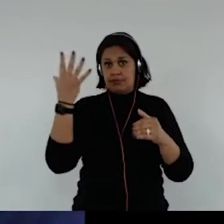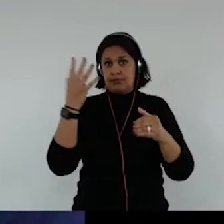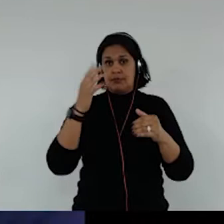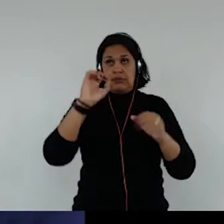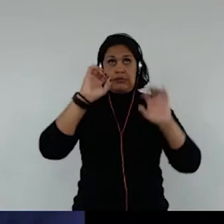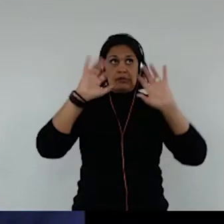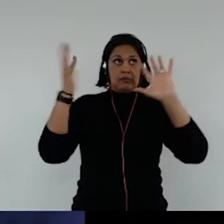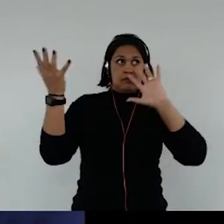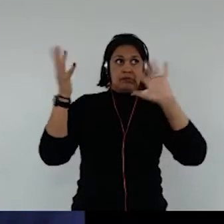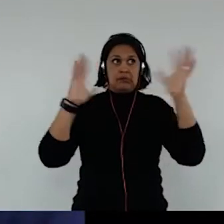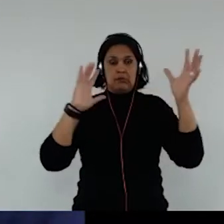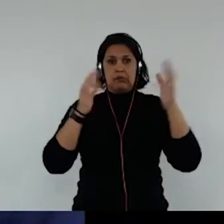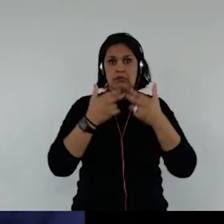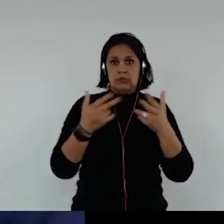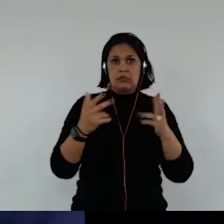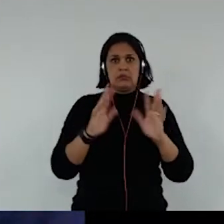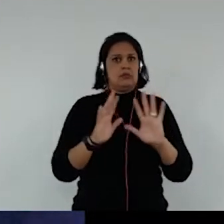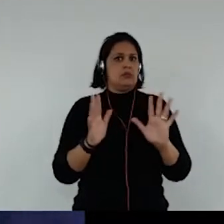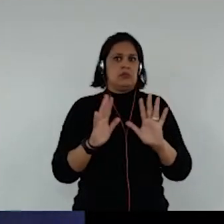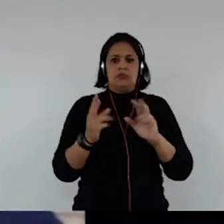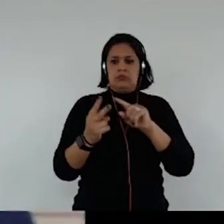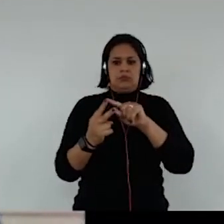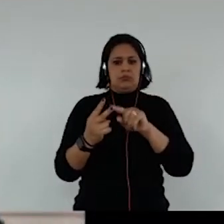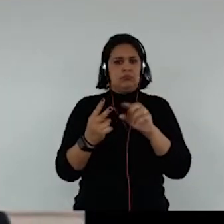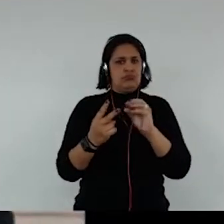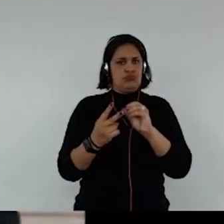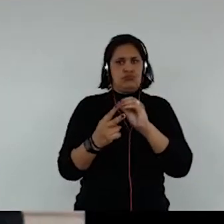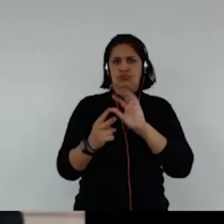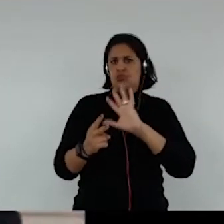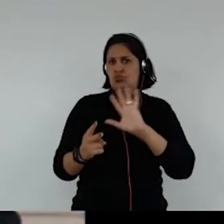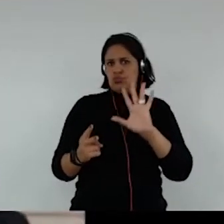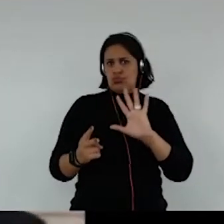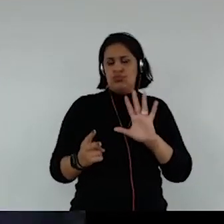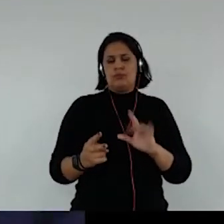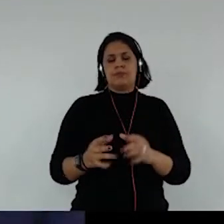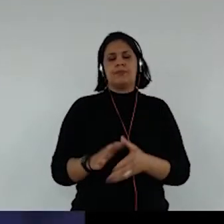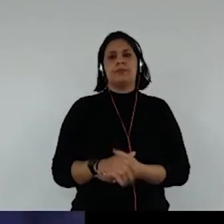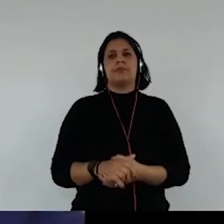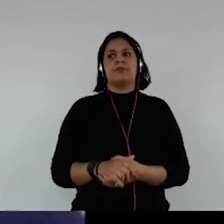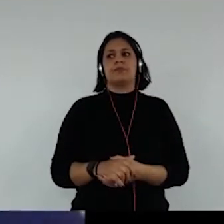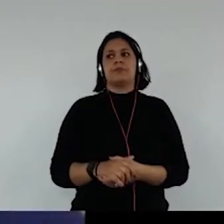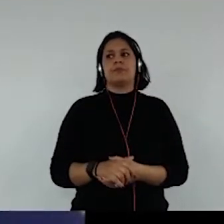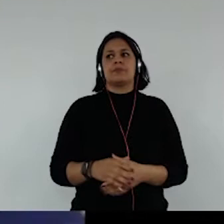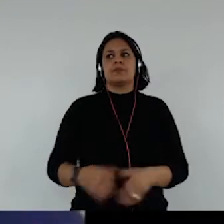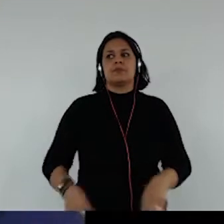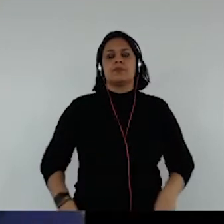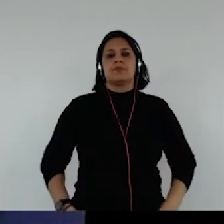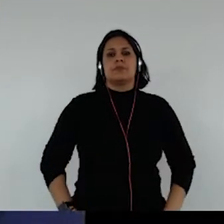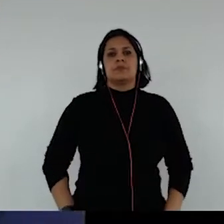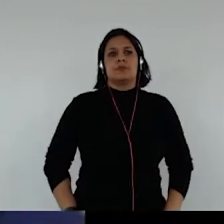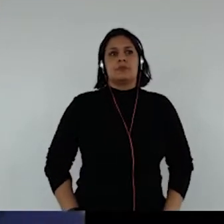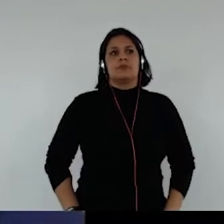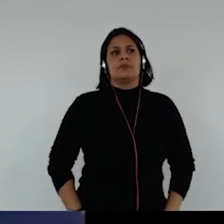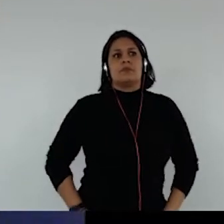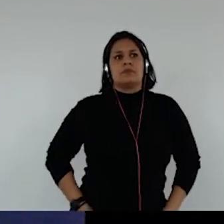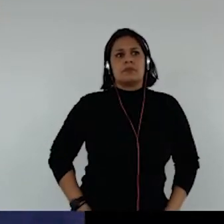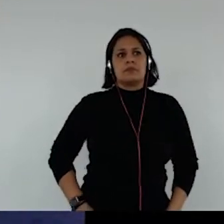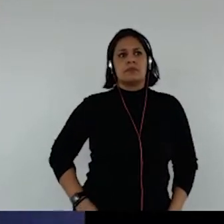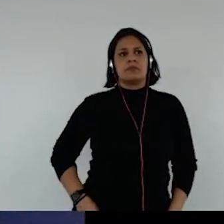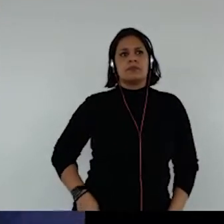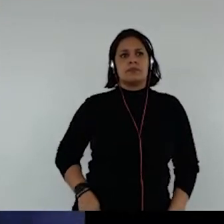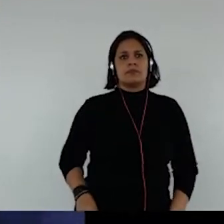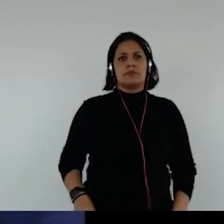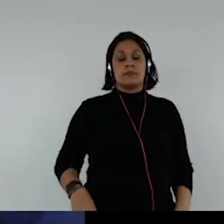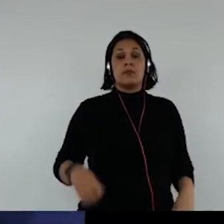para eventual extinção do contrato pela resolução ou da própria rescisão. Então, o Código Civil foi claro